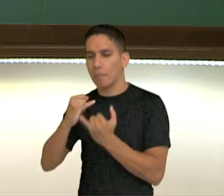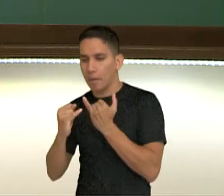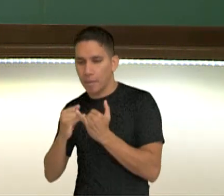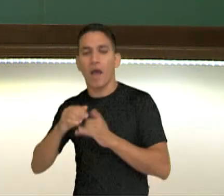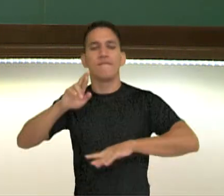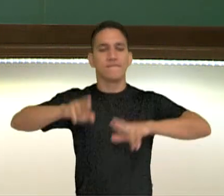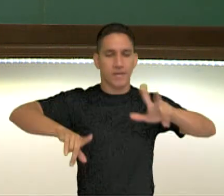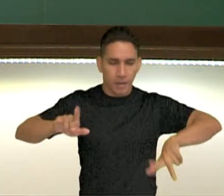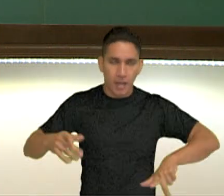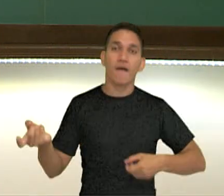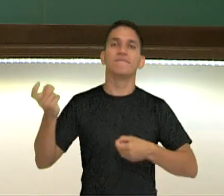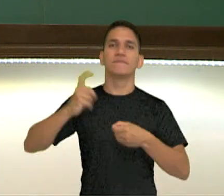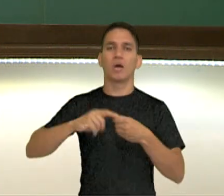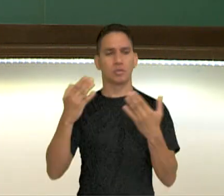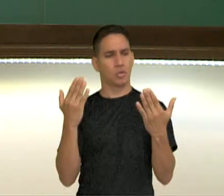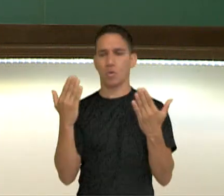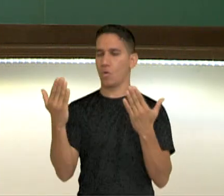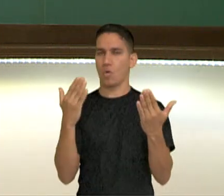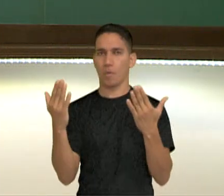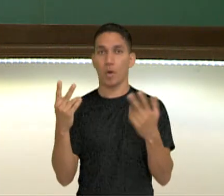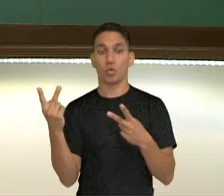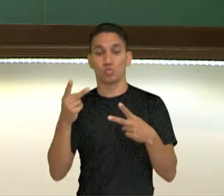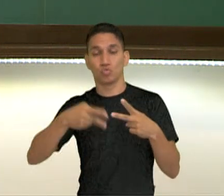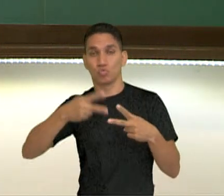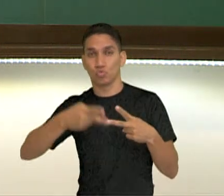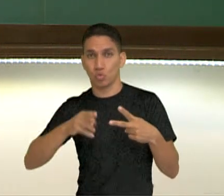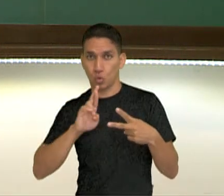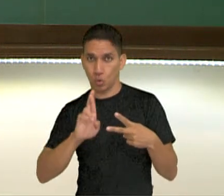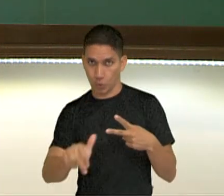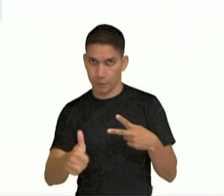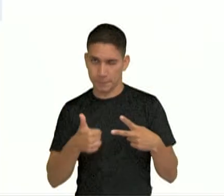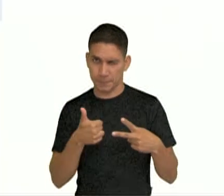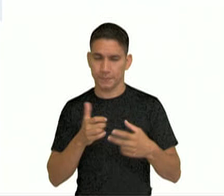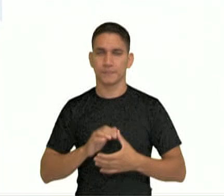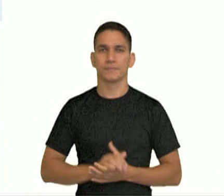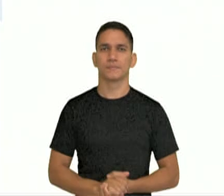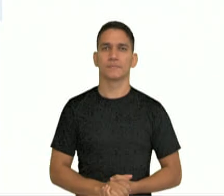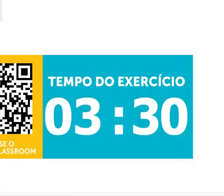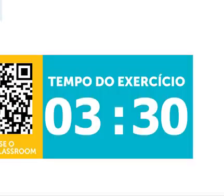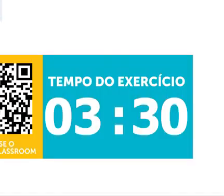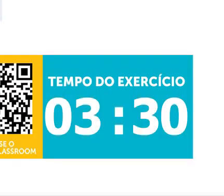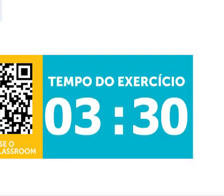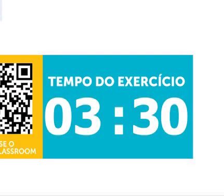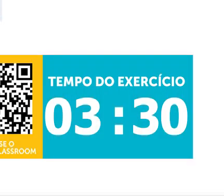e depois a gente volta para comparar os dois resultados de variância. Já voltamos.